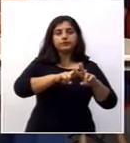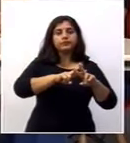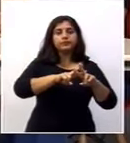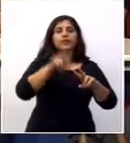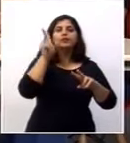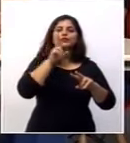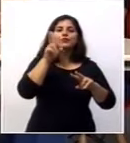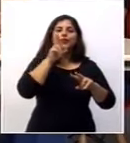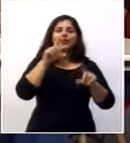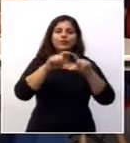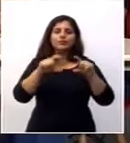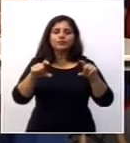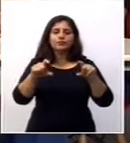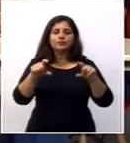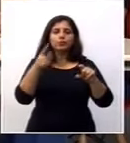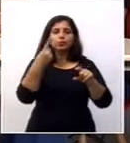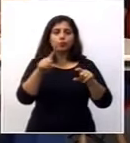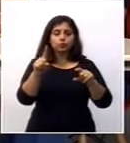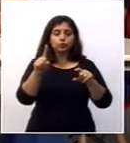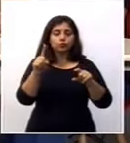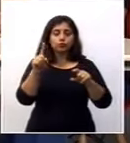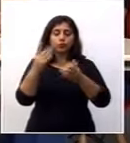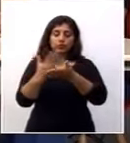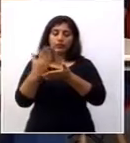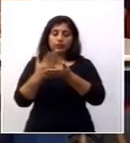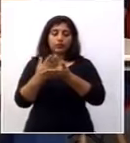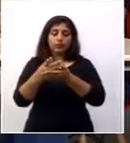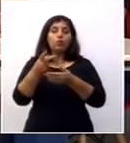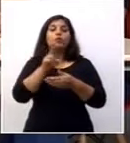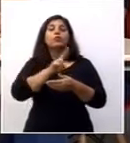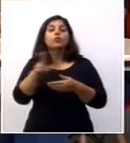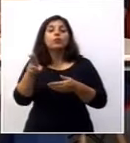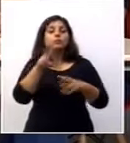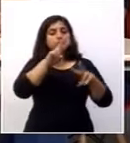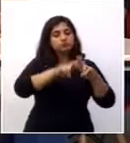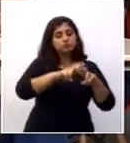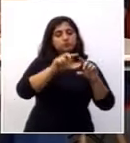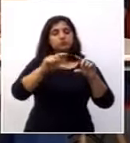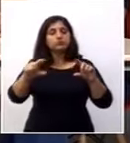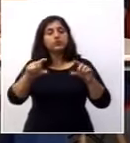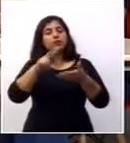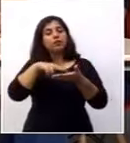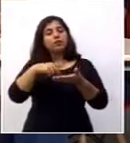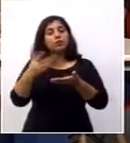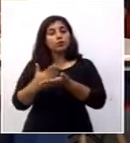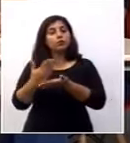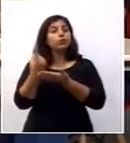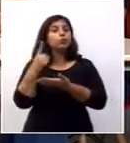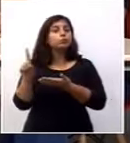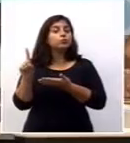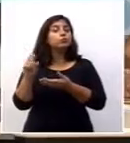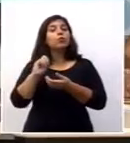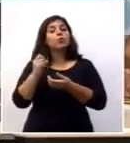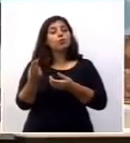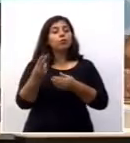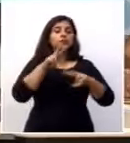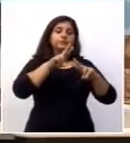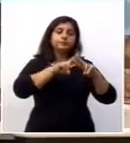a história, o último livro que eu li, e conta pra gente qual foi o último livro que leu, ou coloca a